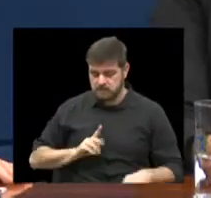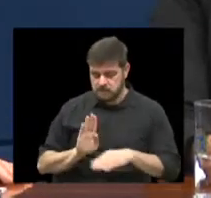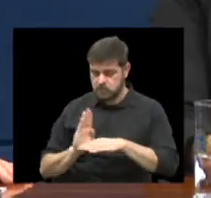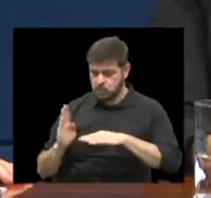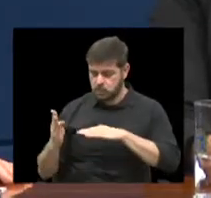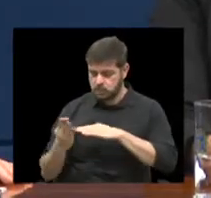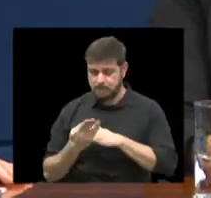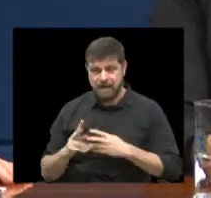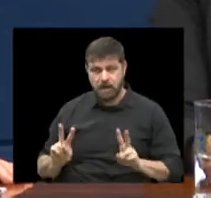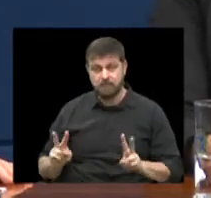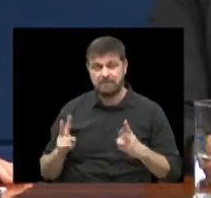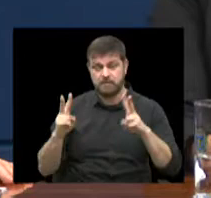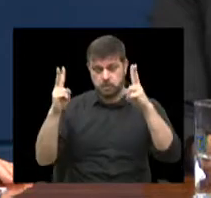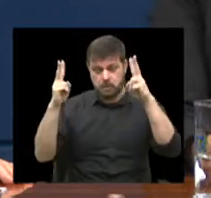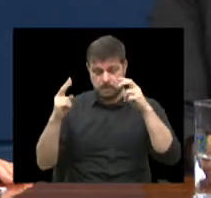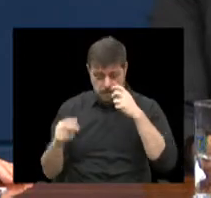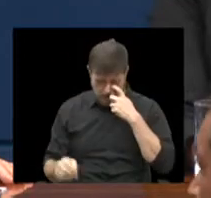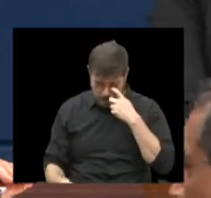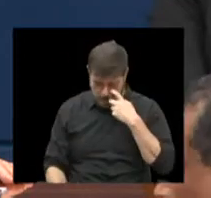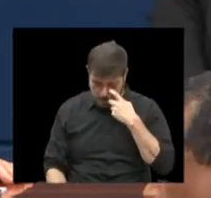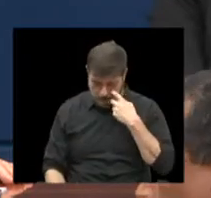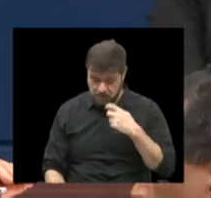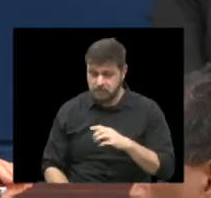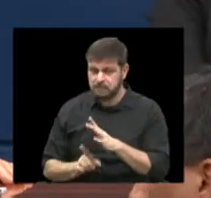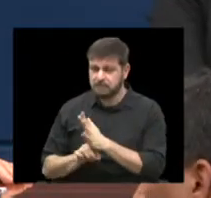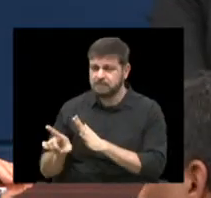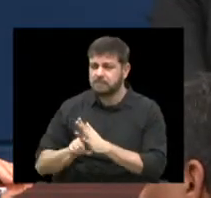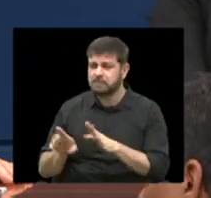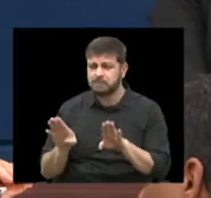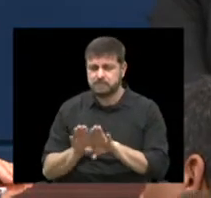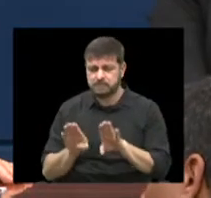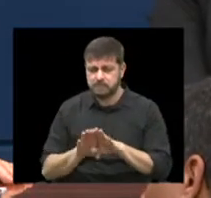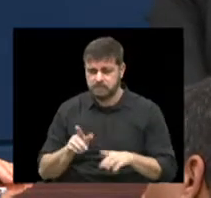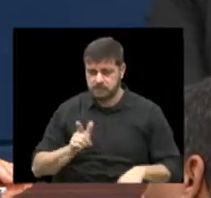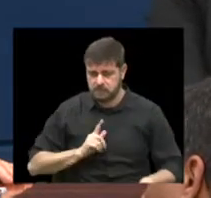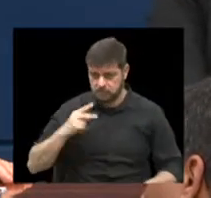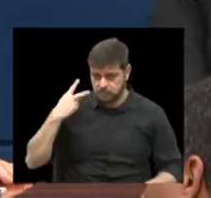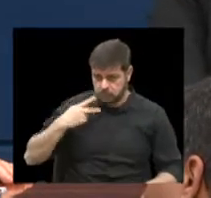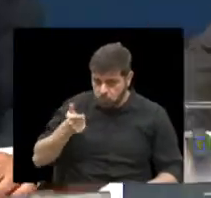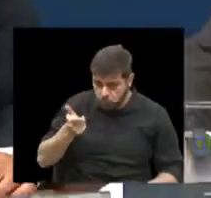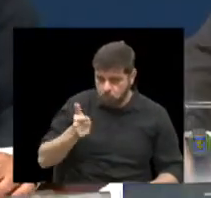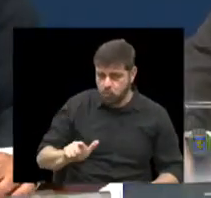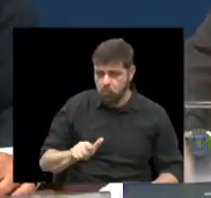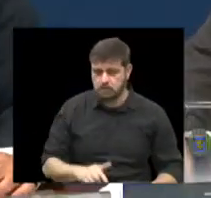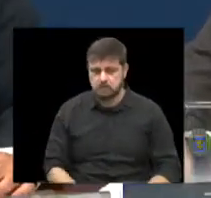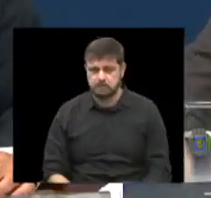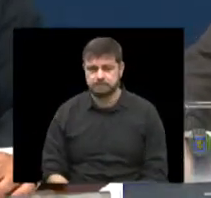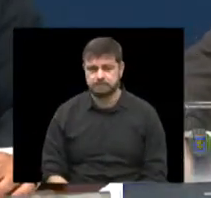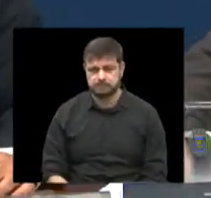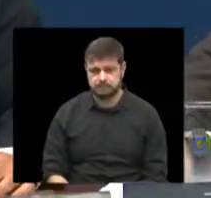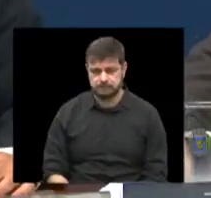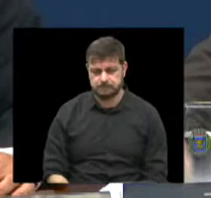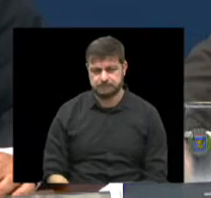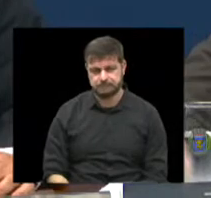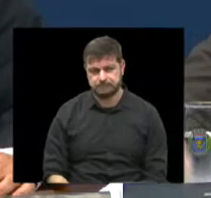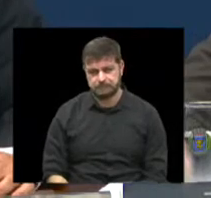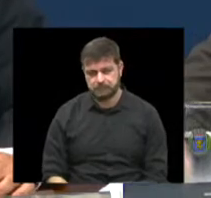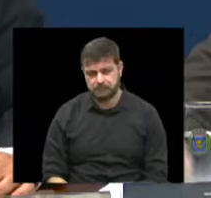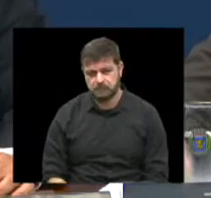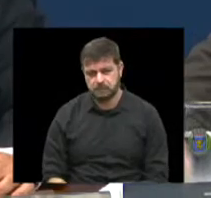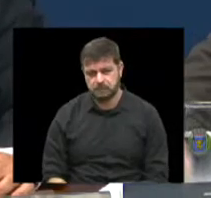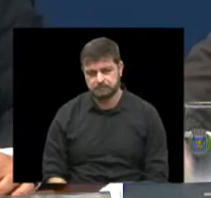Excelência, secretário. Eu consulto também se existe algum vereador inscrito a seguir. Sim, existe sim, senhor